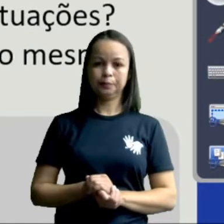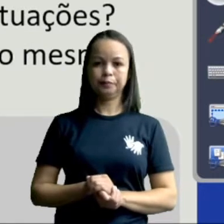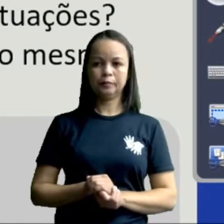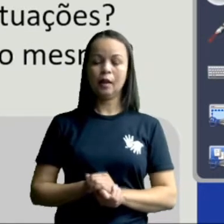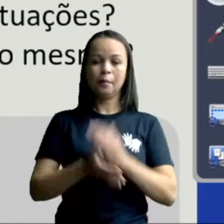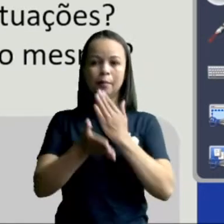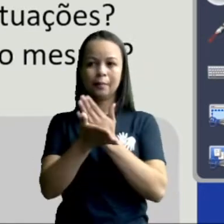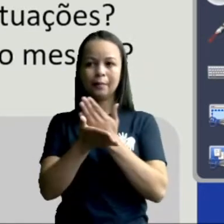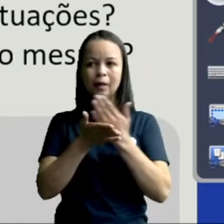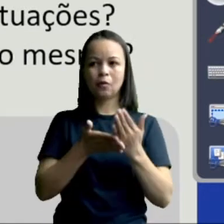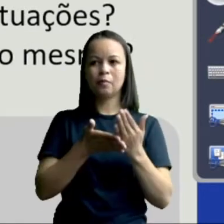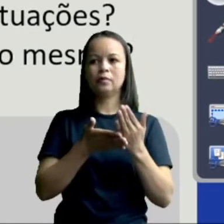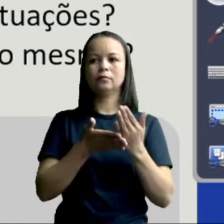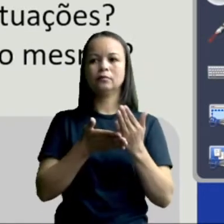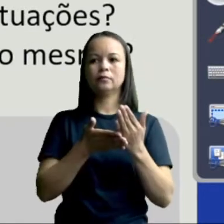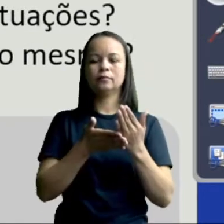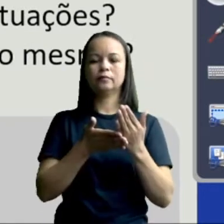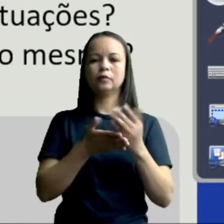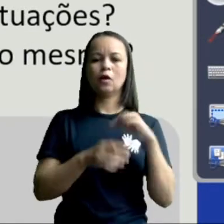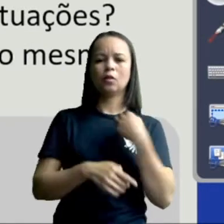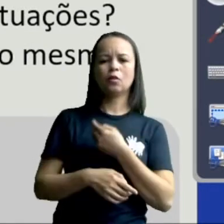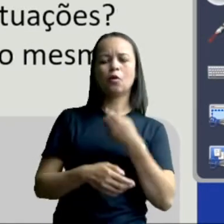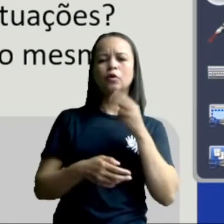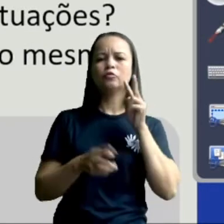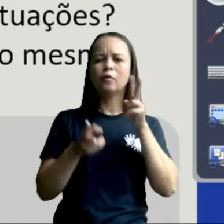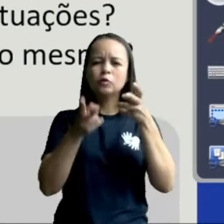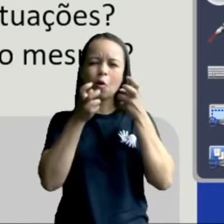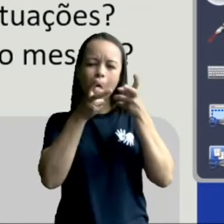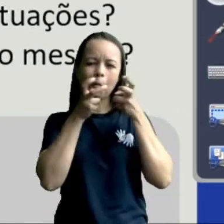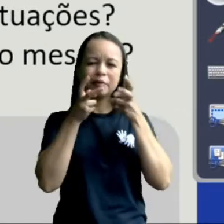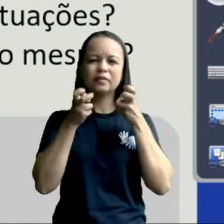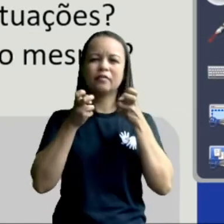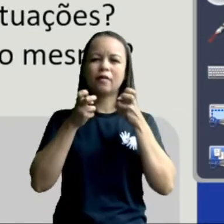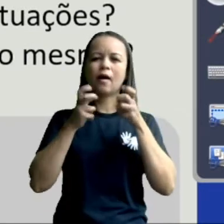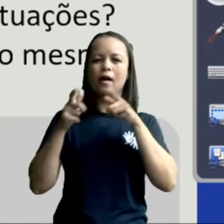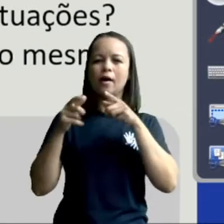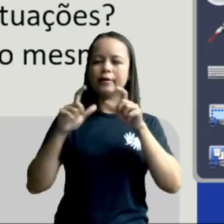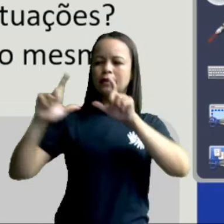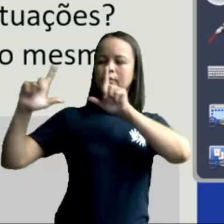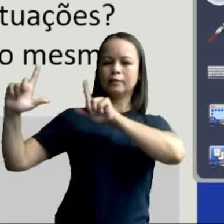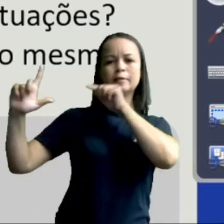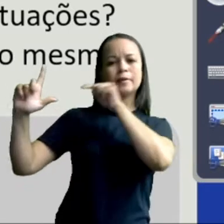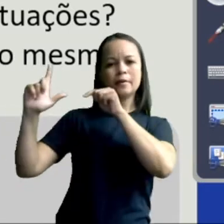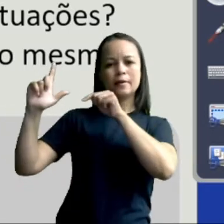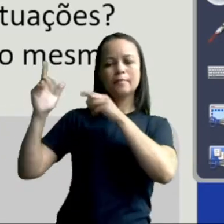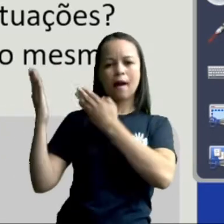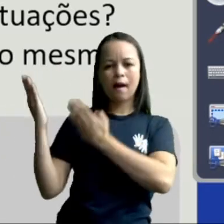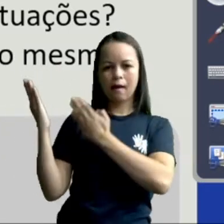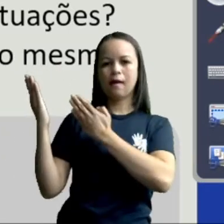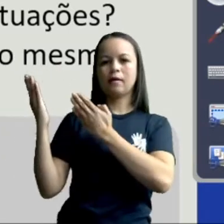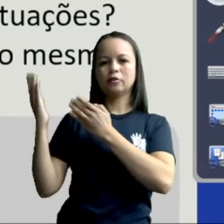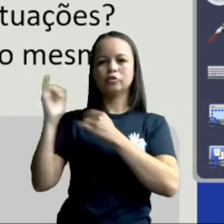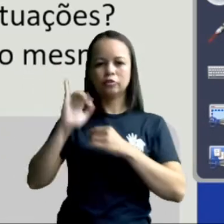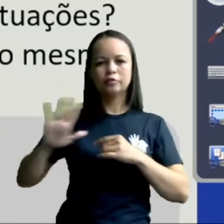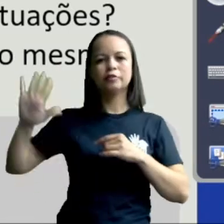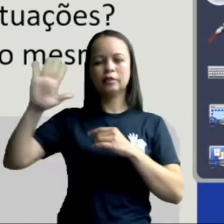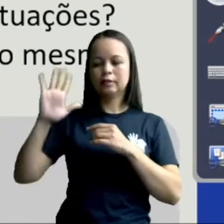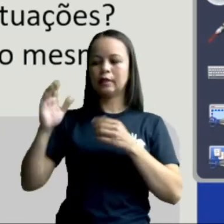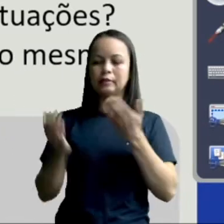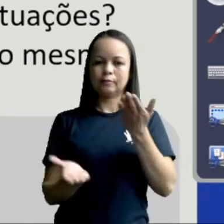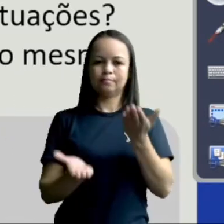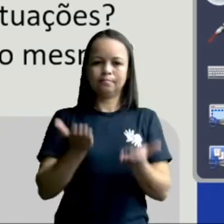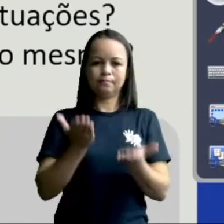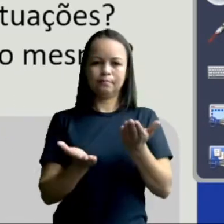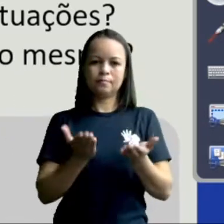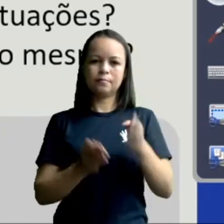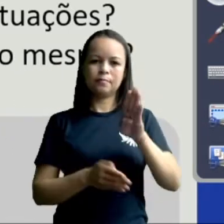para começar, a gente vai observar essas figuras aqui, ó. Vamos observar essas